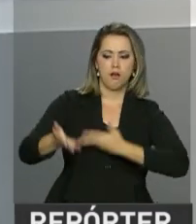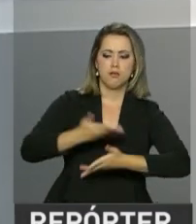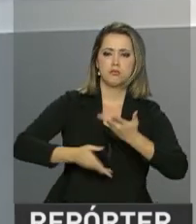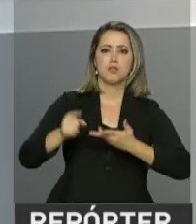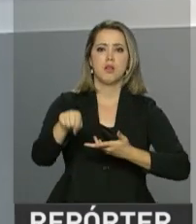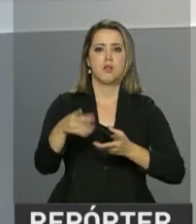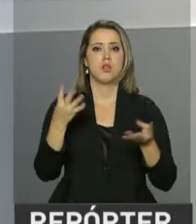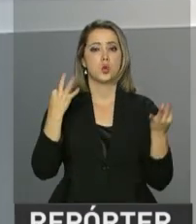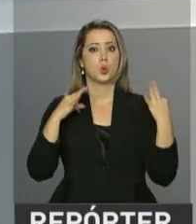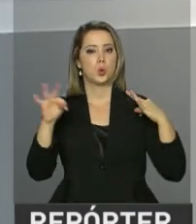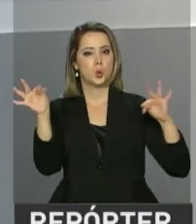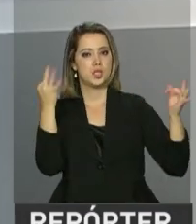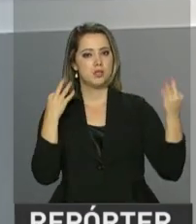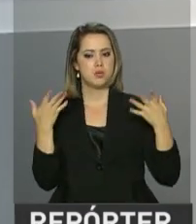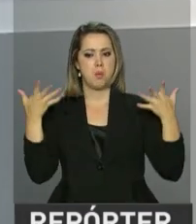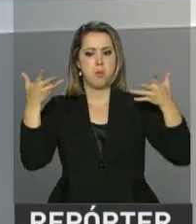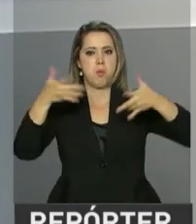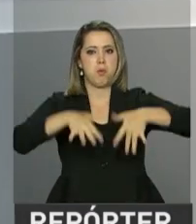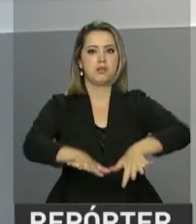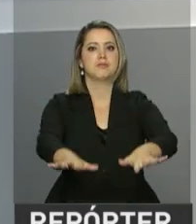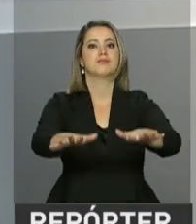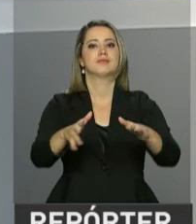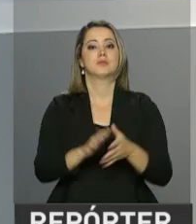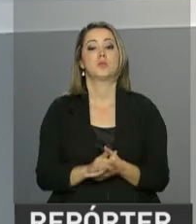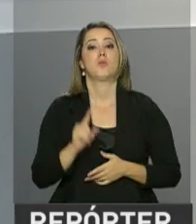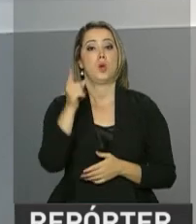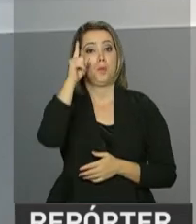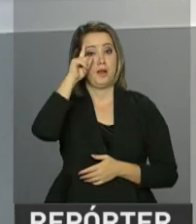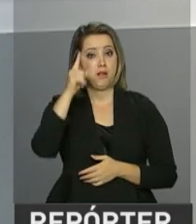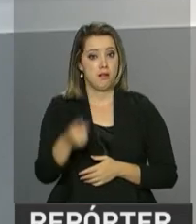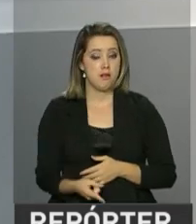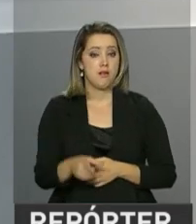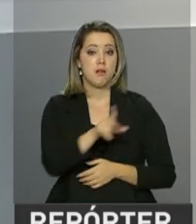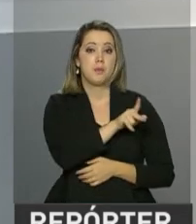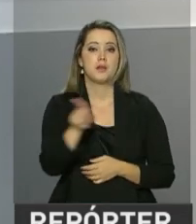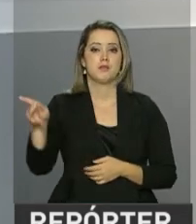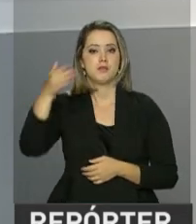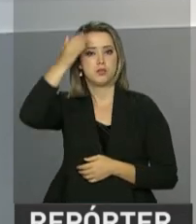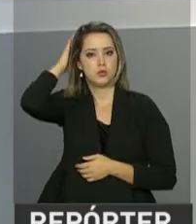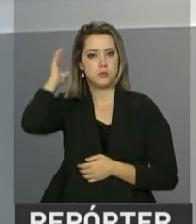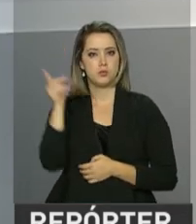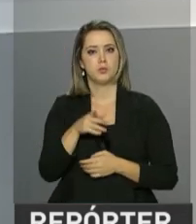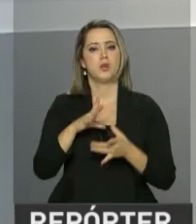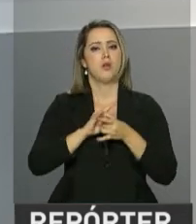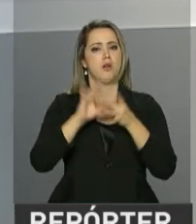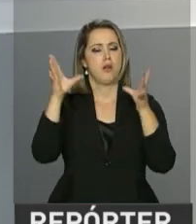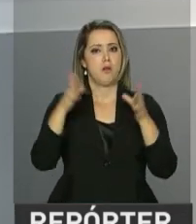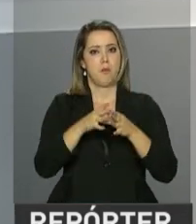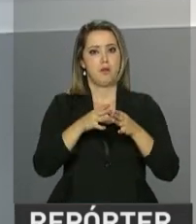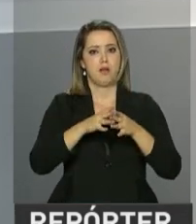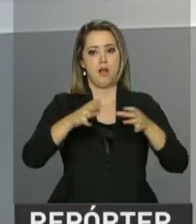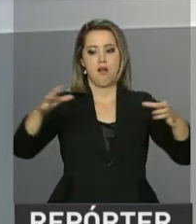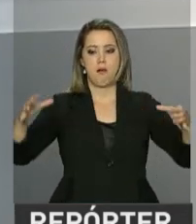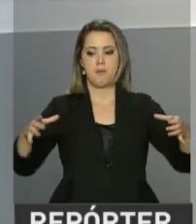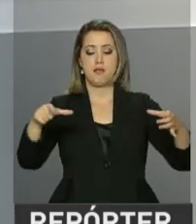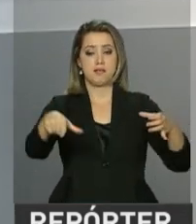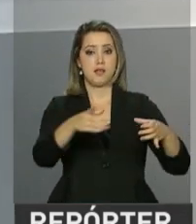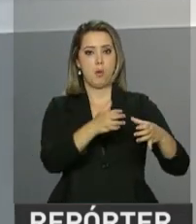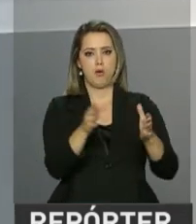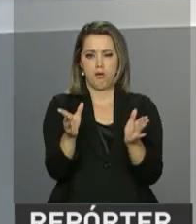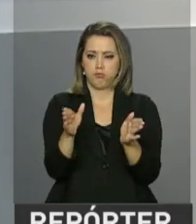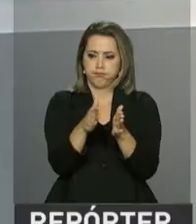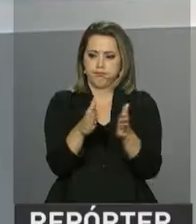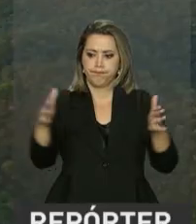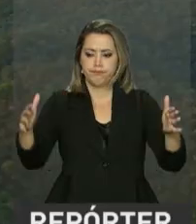torno do eco turismo cresça ainda mais um decreto assinado pelo presidente michel temer permitiu a ampliação da área do